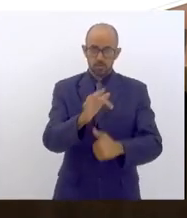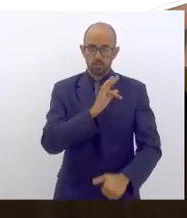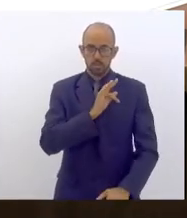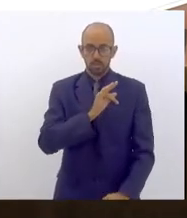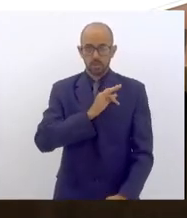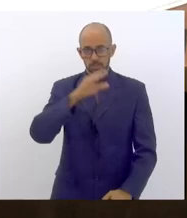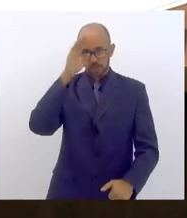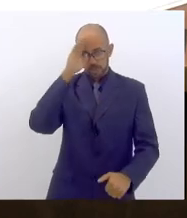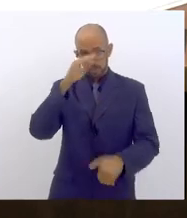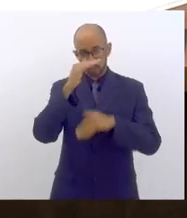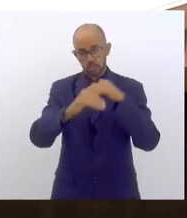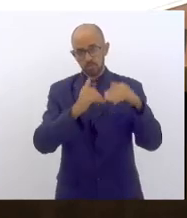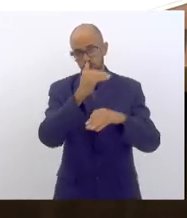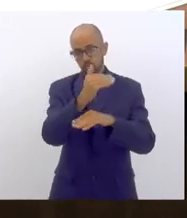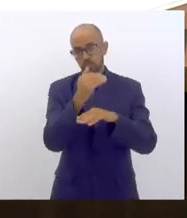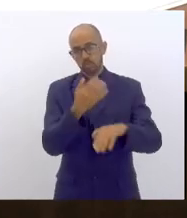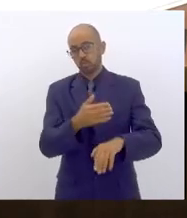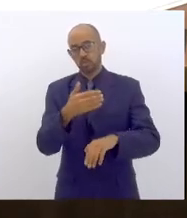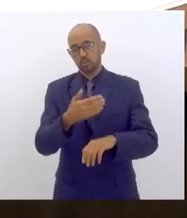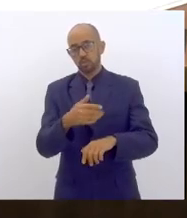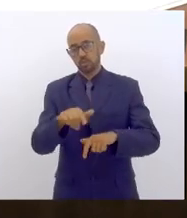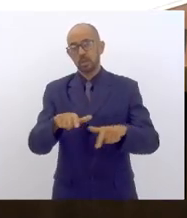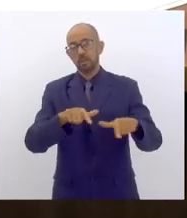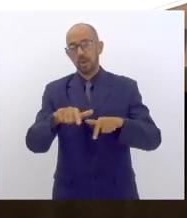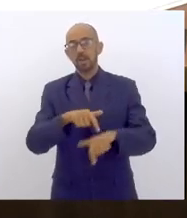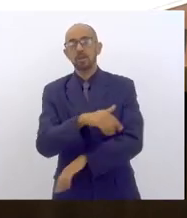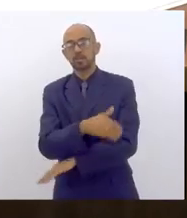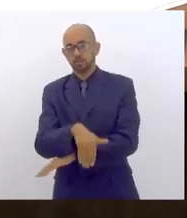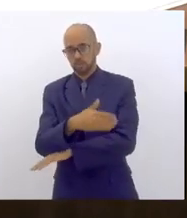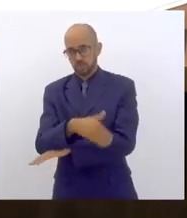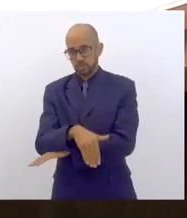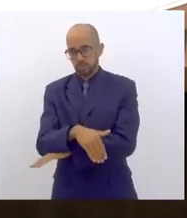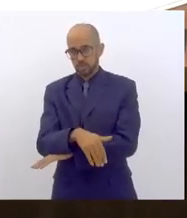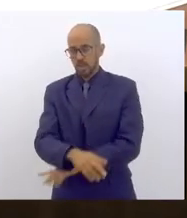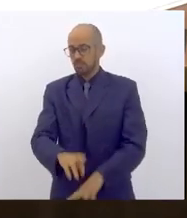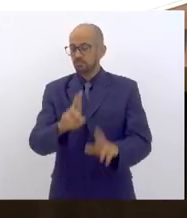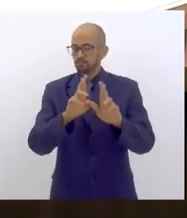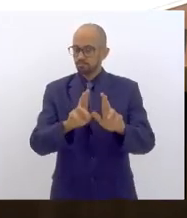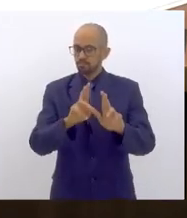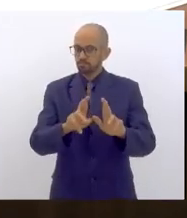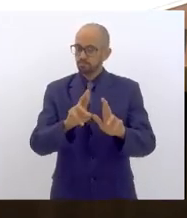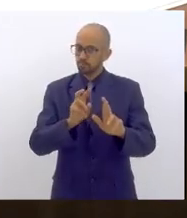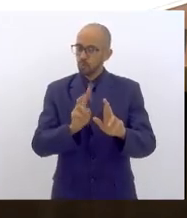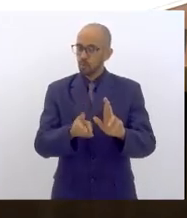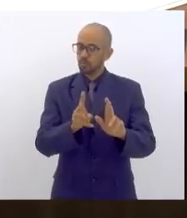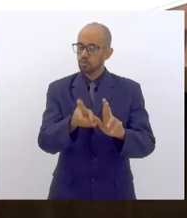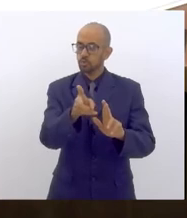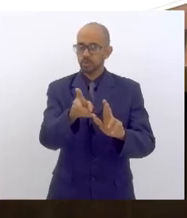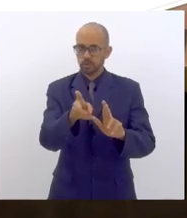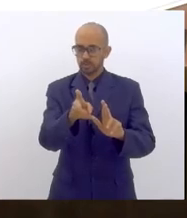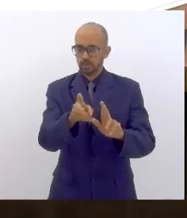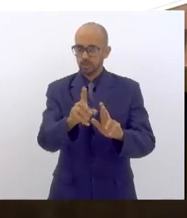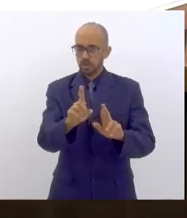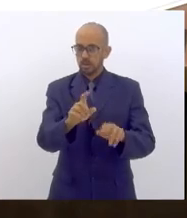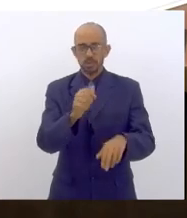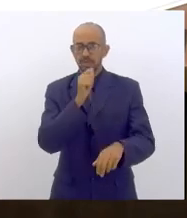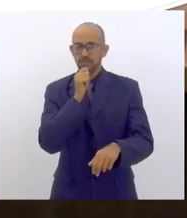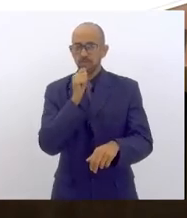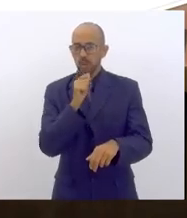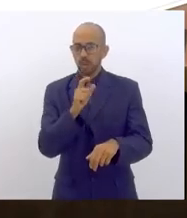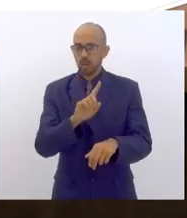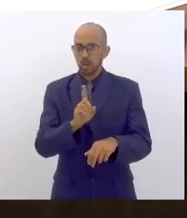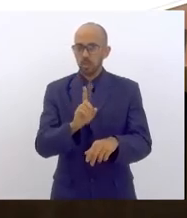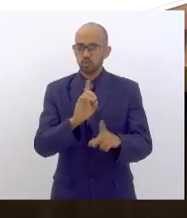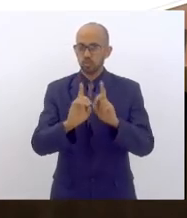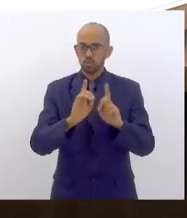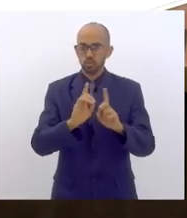sobretudo praça da Polícia Militar, a esperança não acabou. Nós não entramos no mérito da questão.